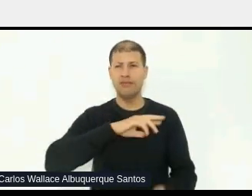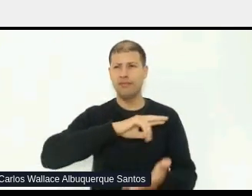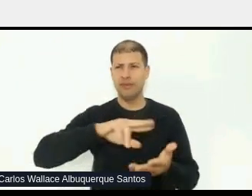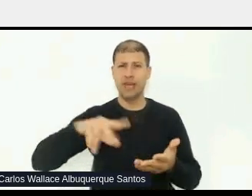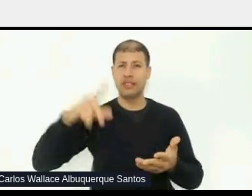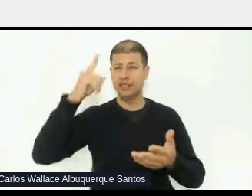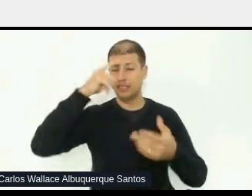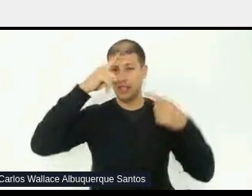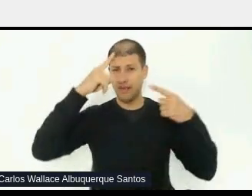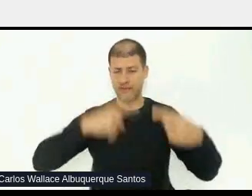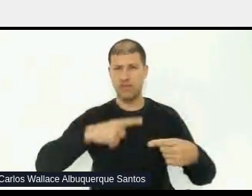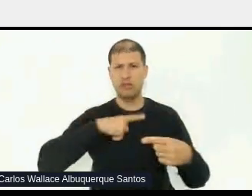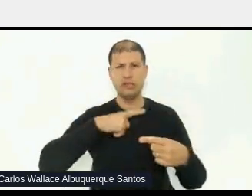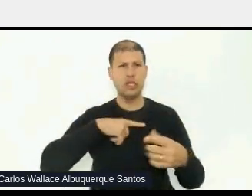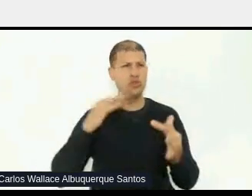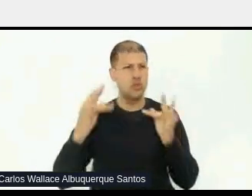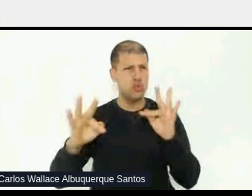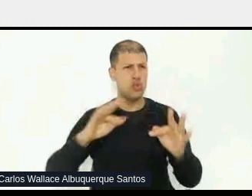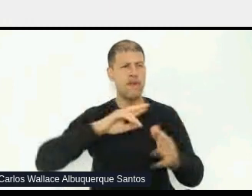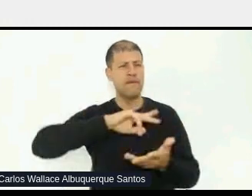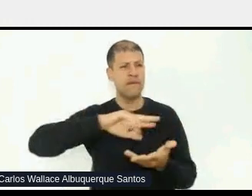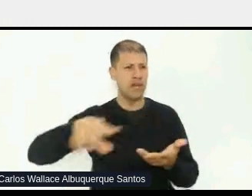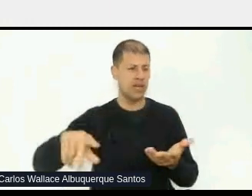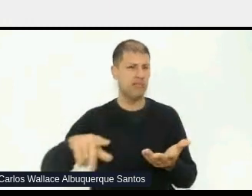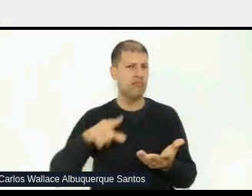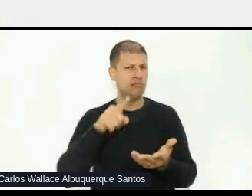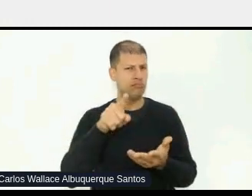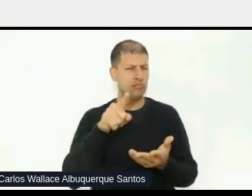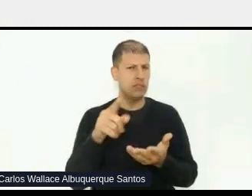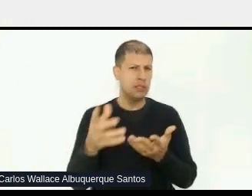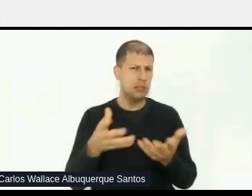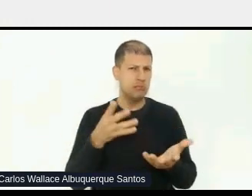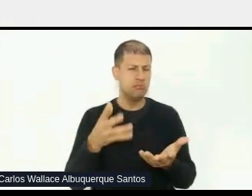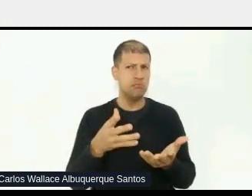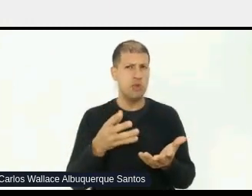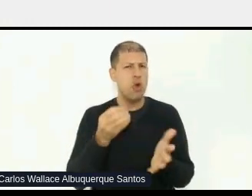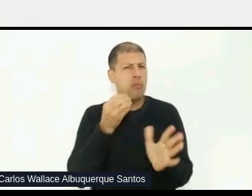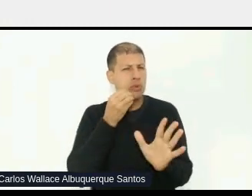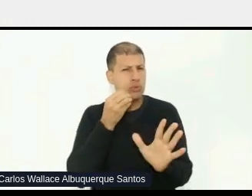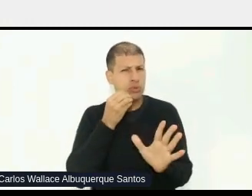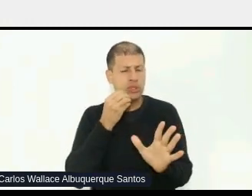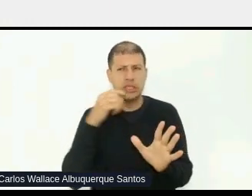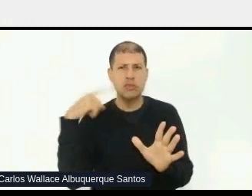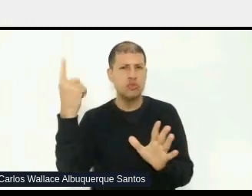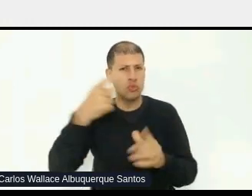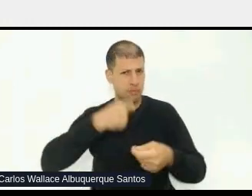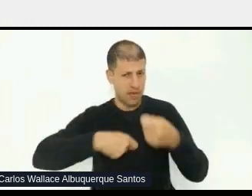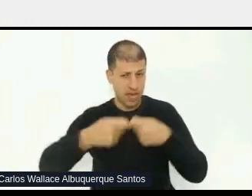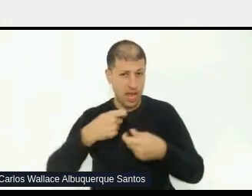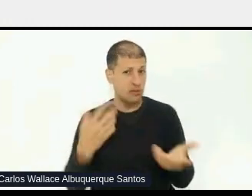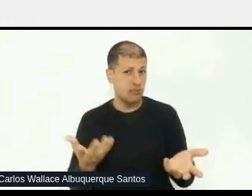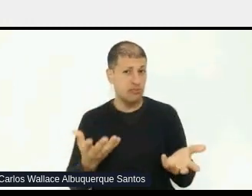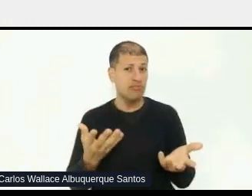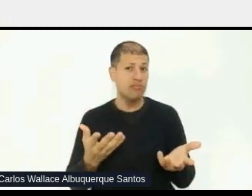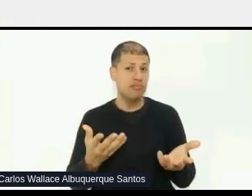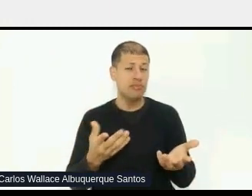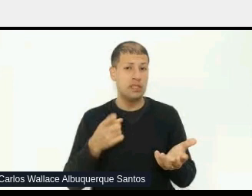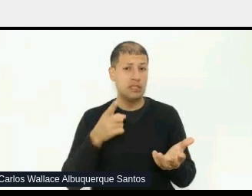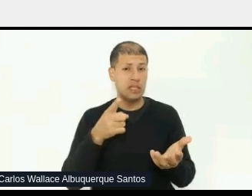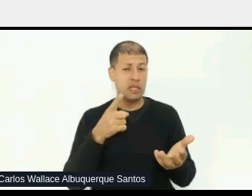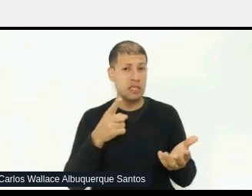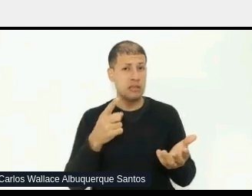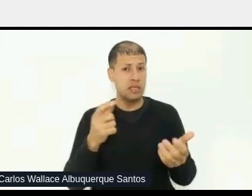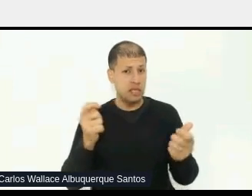desafios, várias dessas dores, será que essas coisas não seriam oportunidades para o mercado? Será que essas coisas não seriam possibilidades